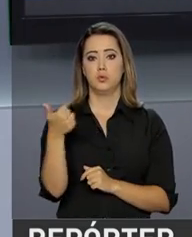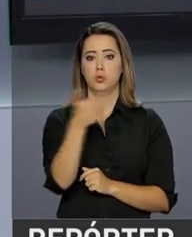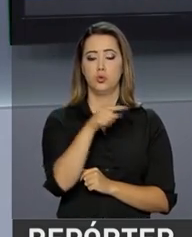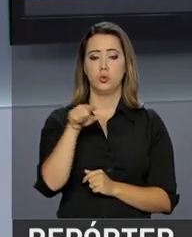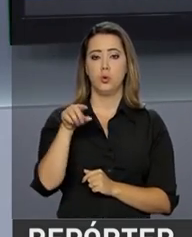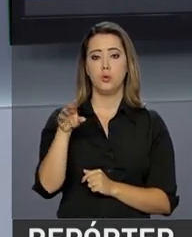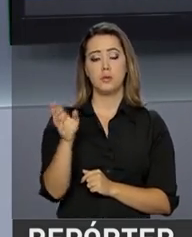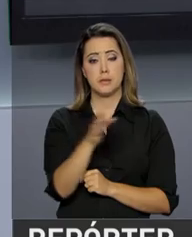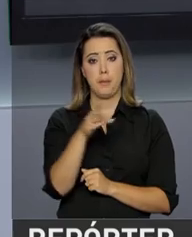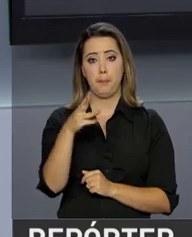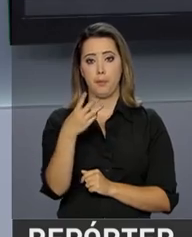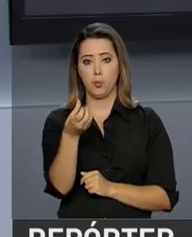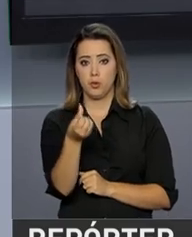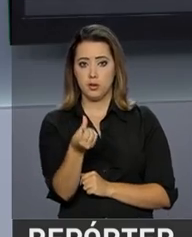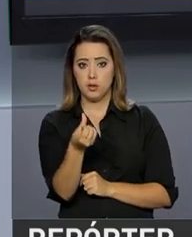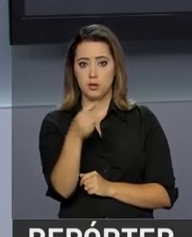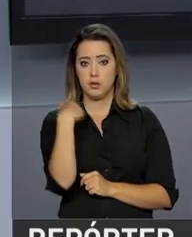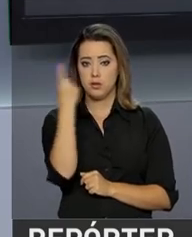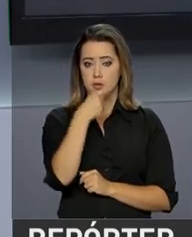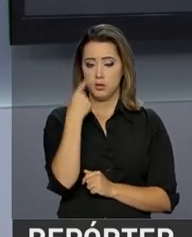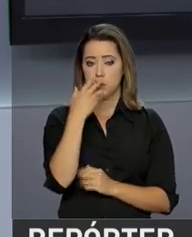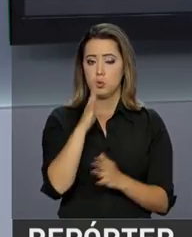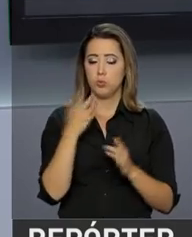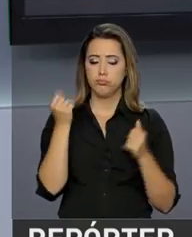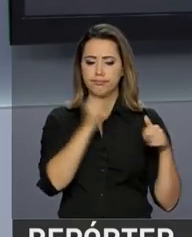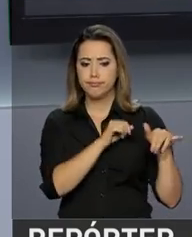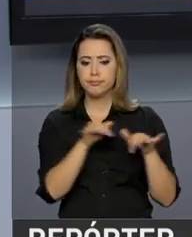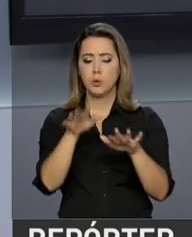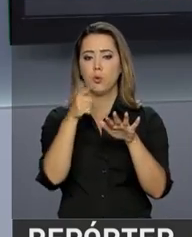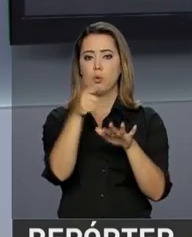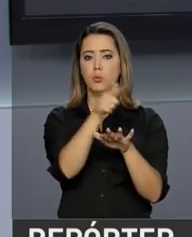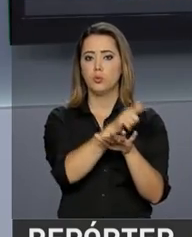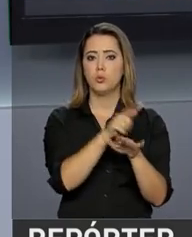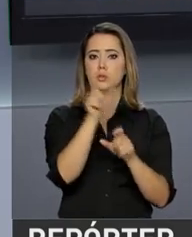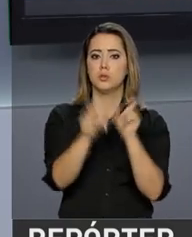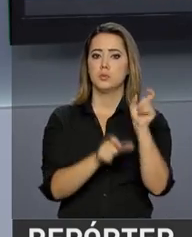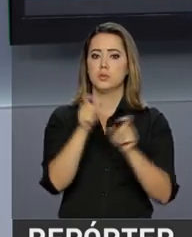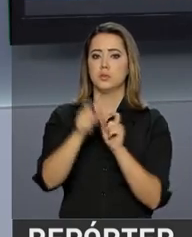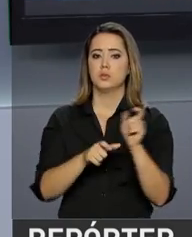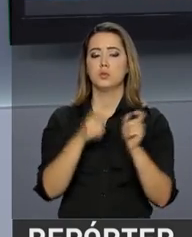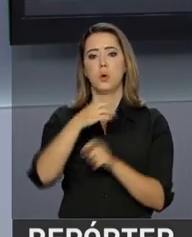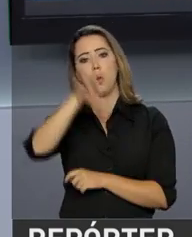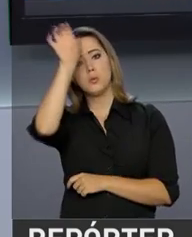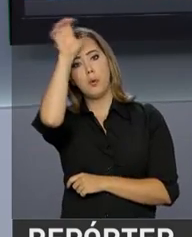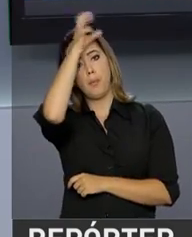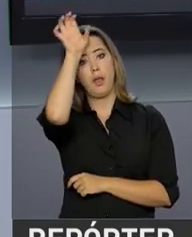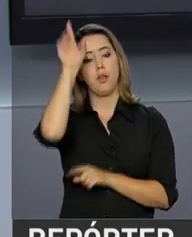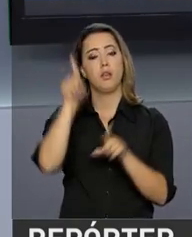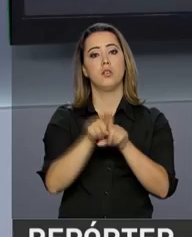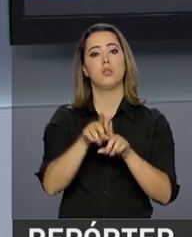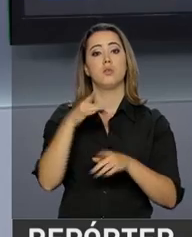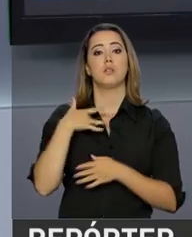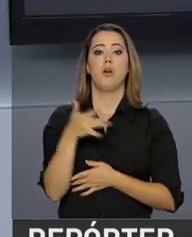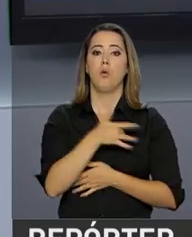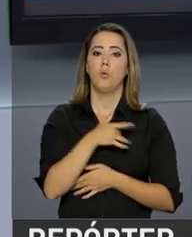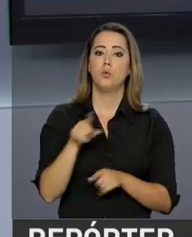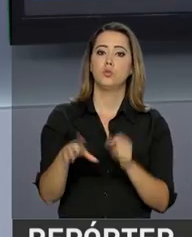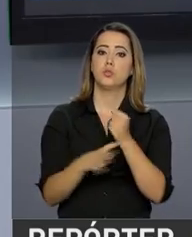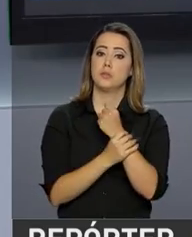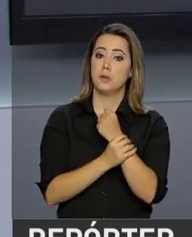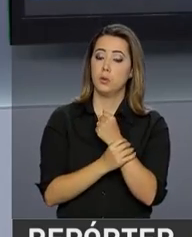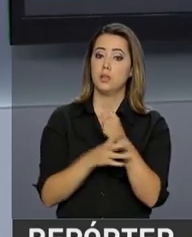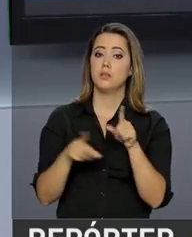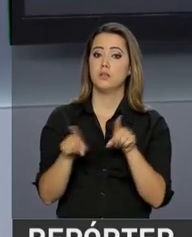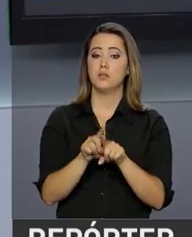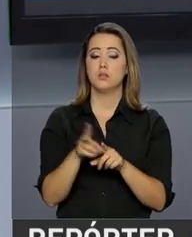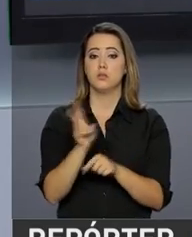por 36 horas ser estendida para outros trabalhadores além de Bombeiros civis profissionais da saúde e segurança